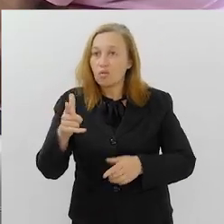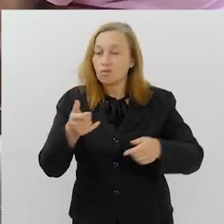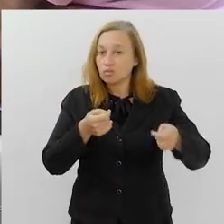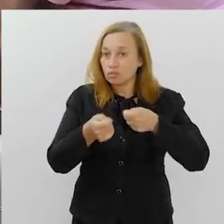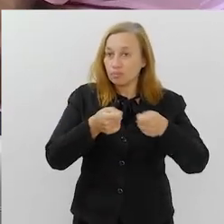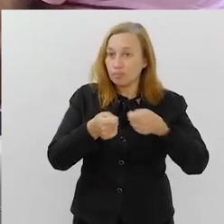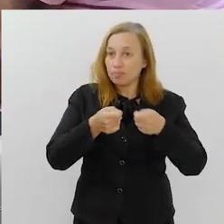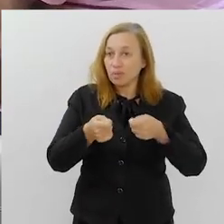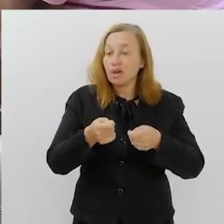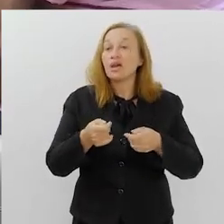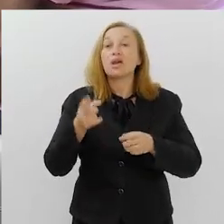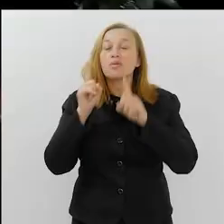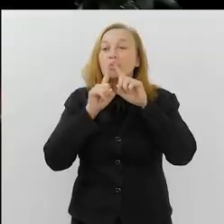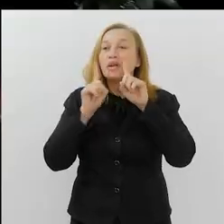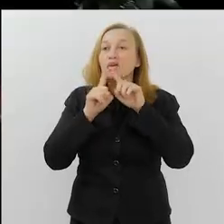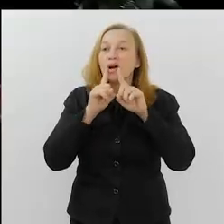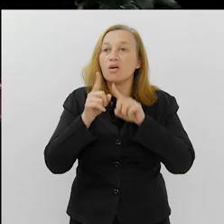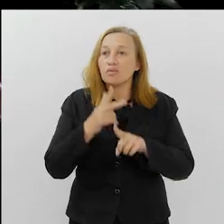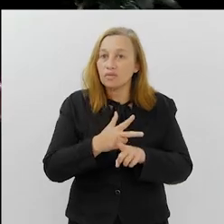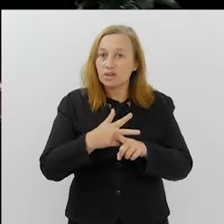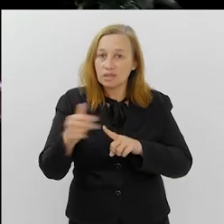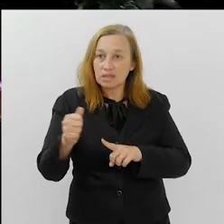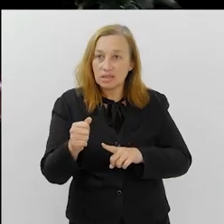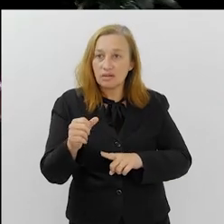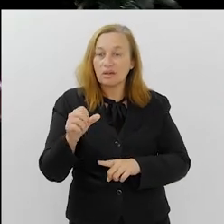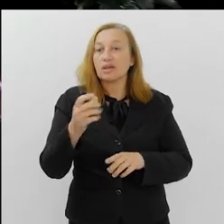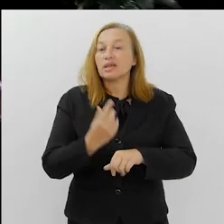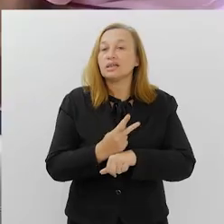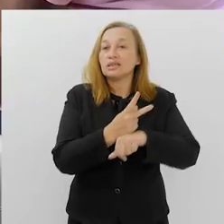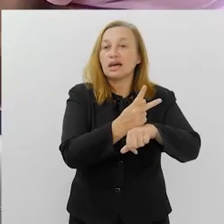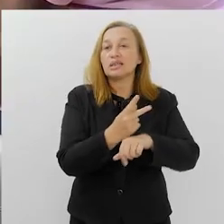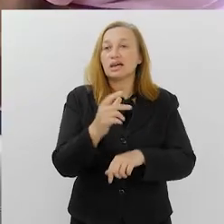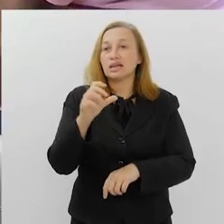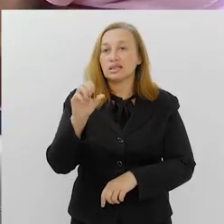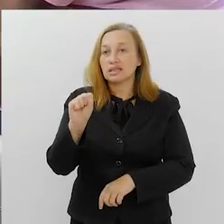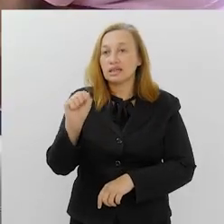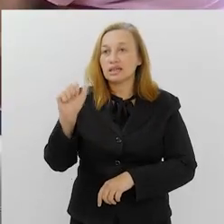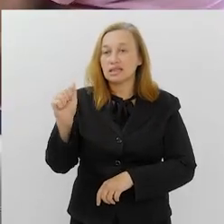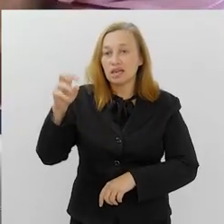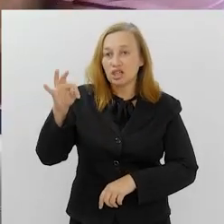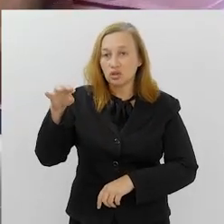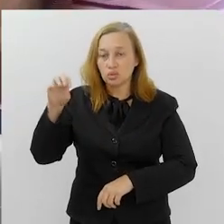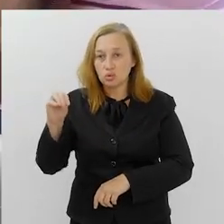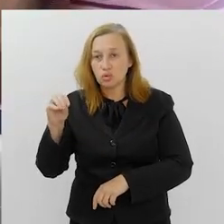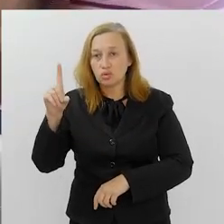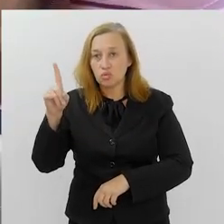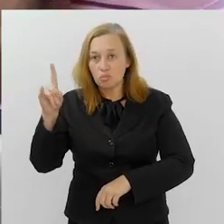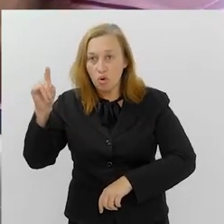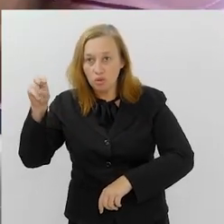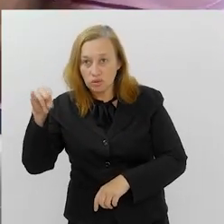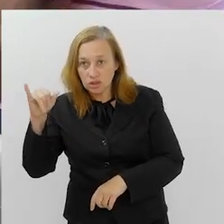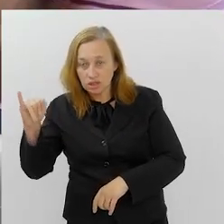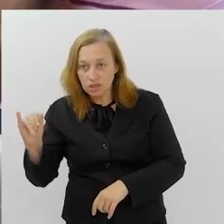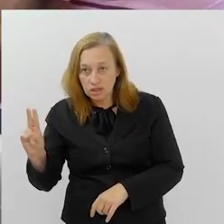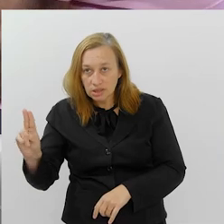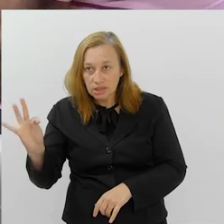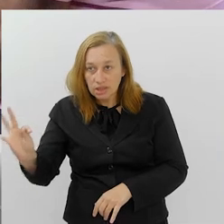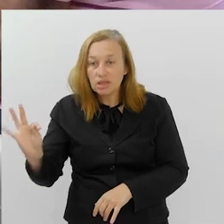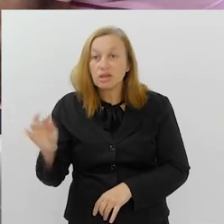acabou passando pela vantagem de ter conquistado a Taça Santos Dumont. O que você planeja aí para esse próximo confronto dessa Copa Rio, o